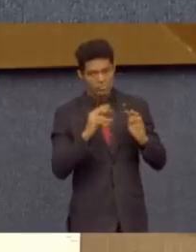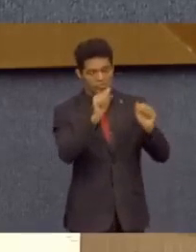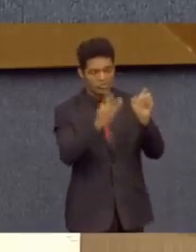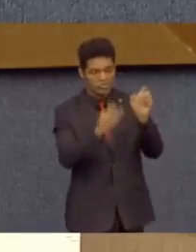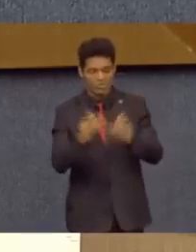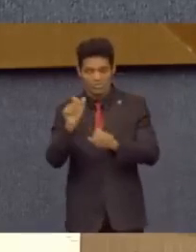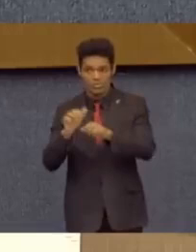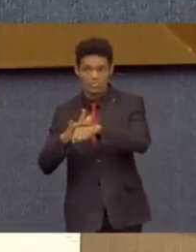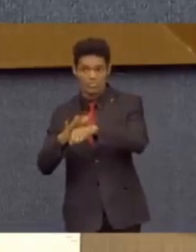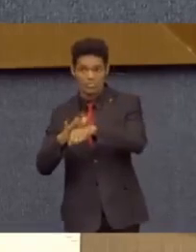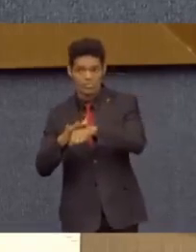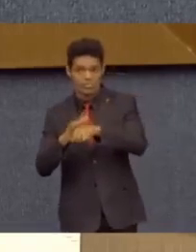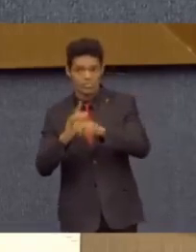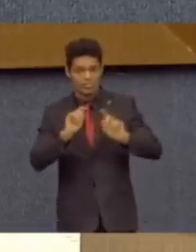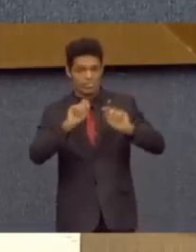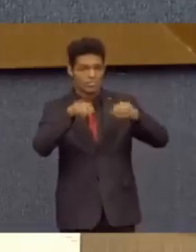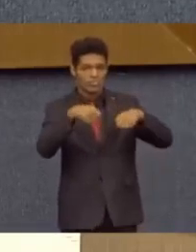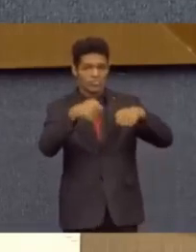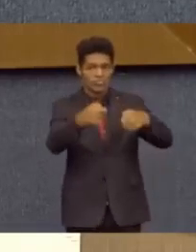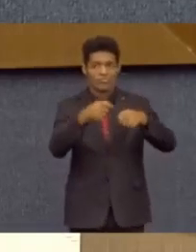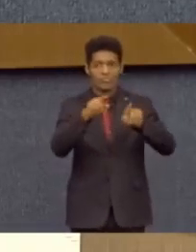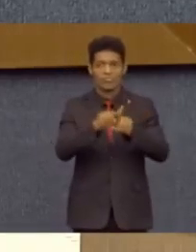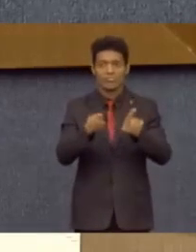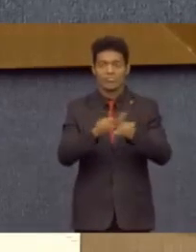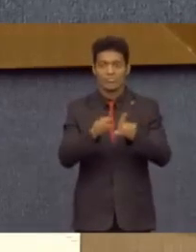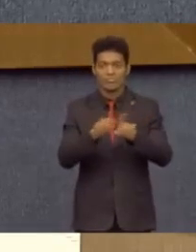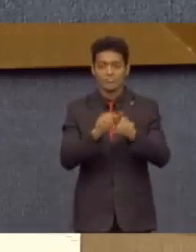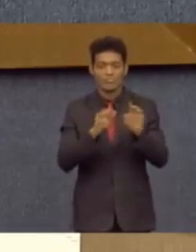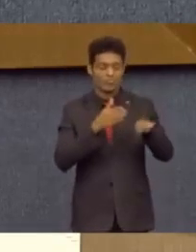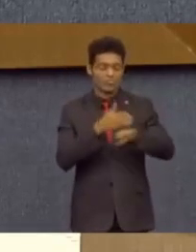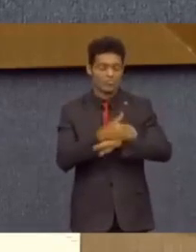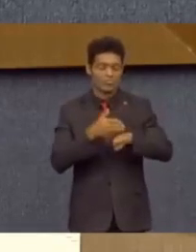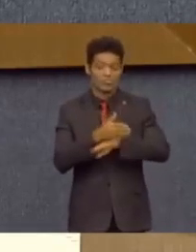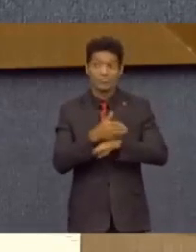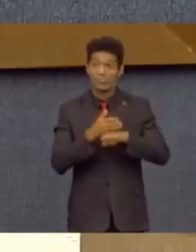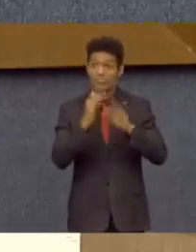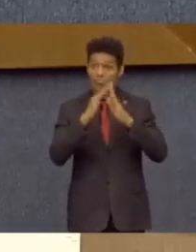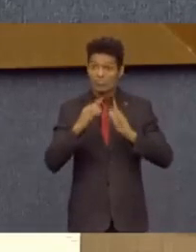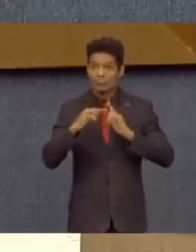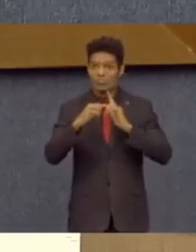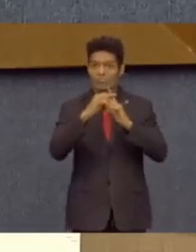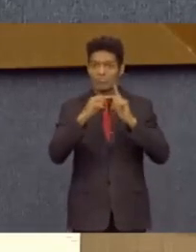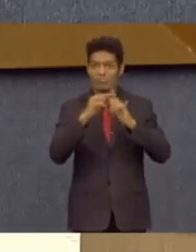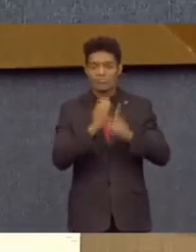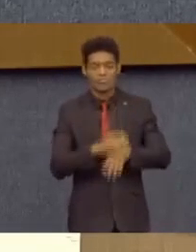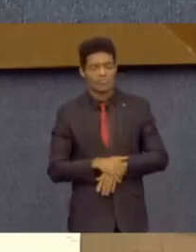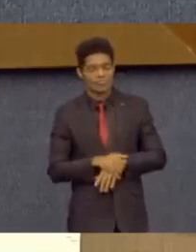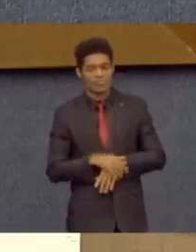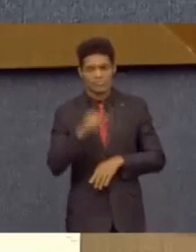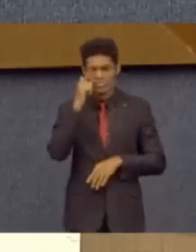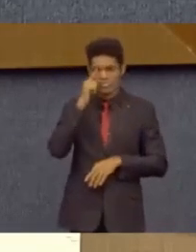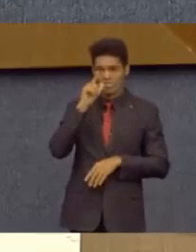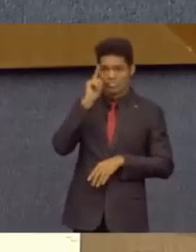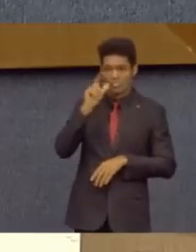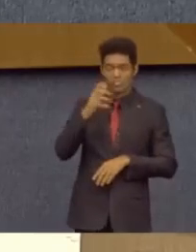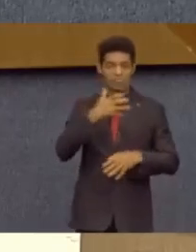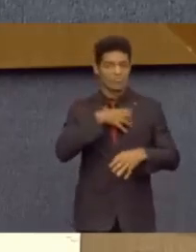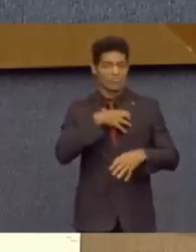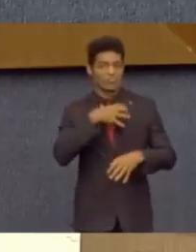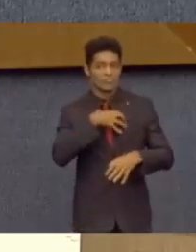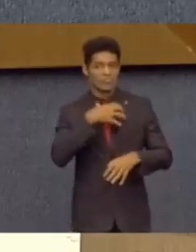esses irmãos que não podem ser presentes na igreja. Conquistou os corações dos fiéis e